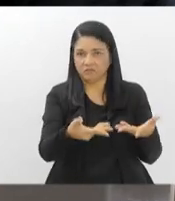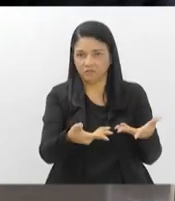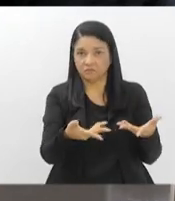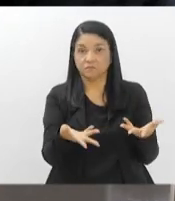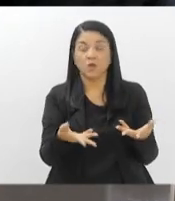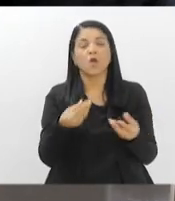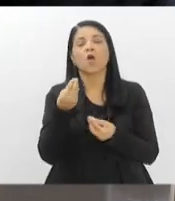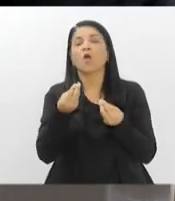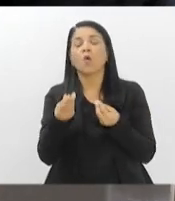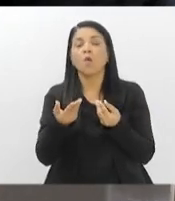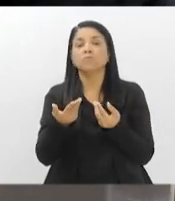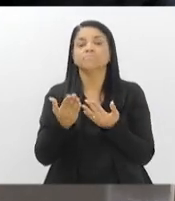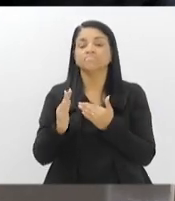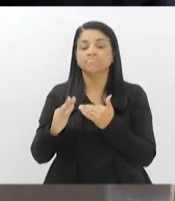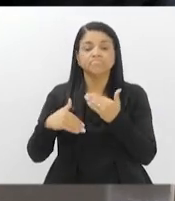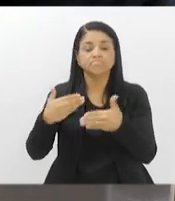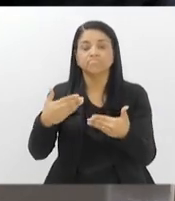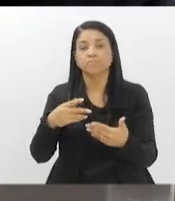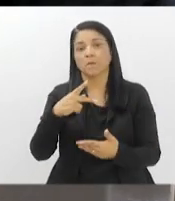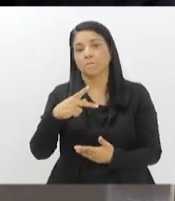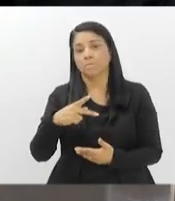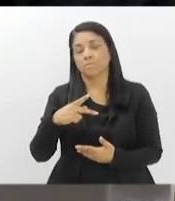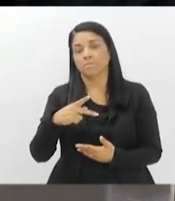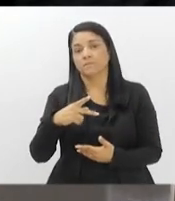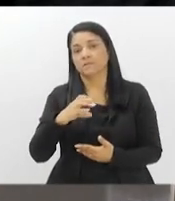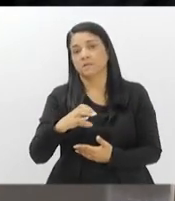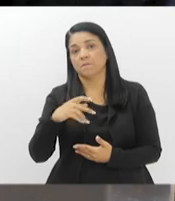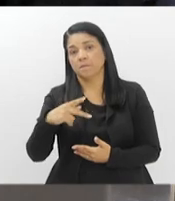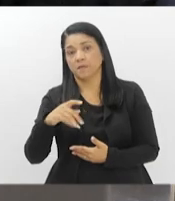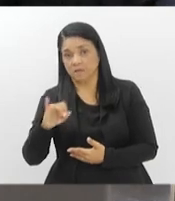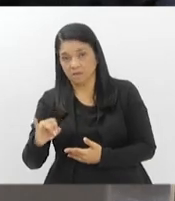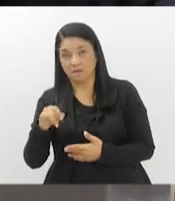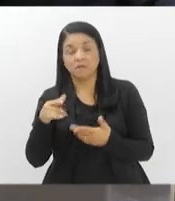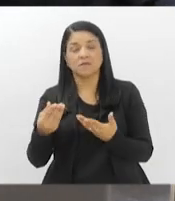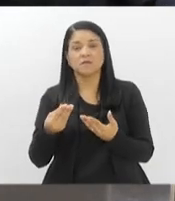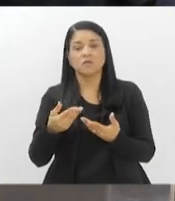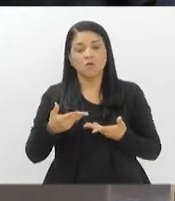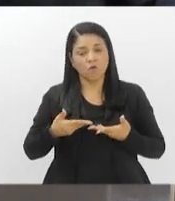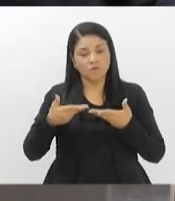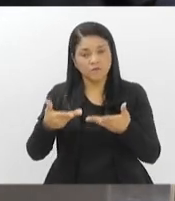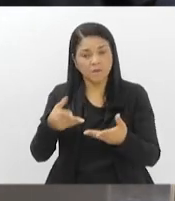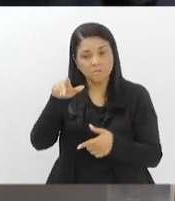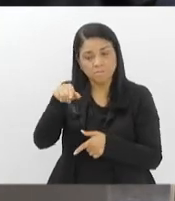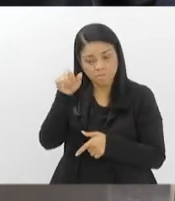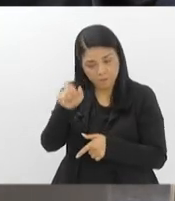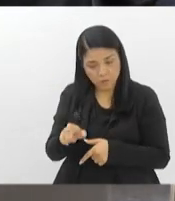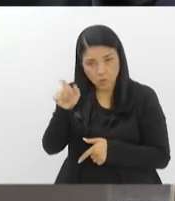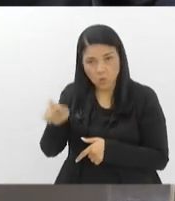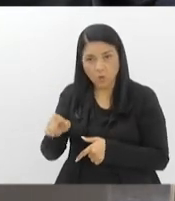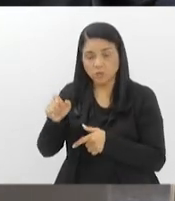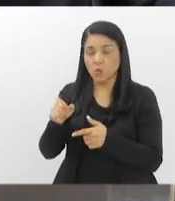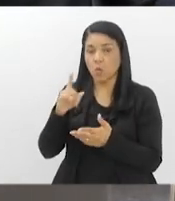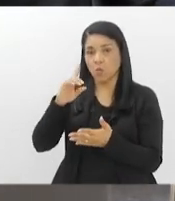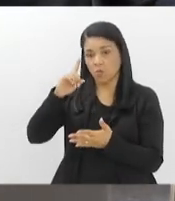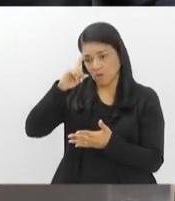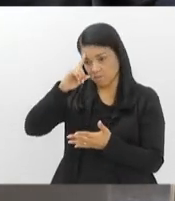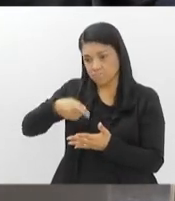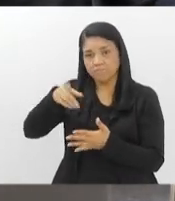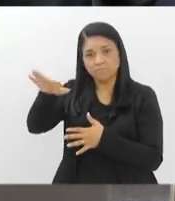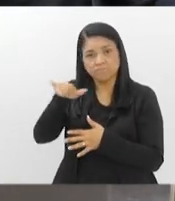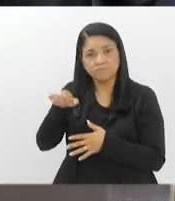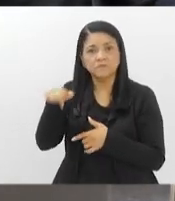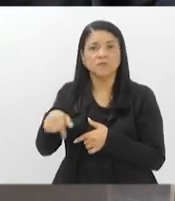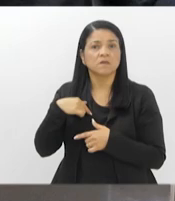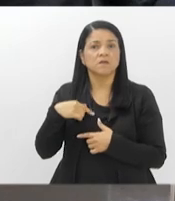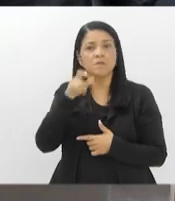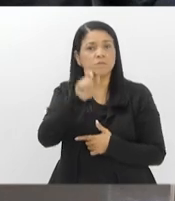como proceder como é que a CPI procede Num caso como esse se a gente convidar pessoas ou convocar como foi colocada aqui no documento e essas pessoas